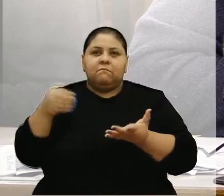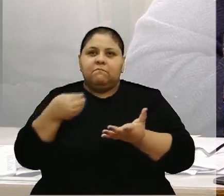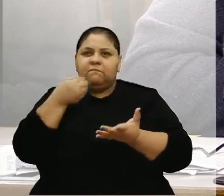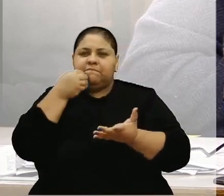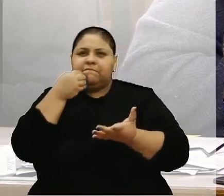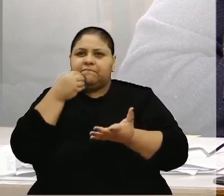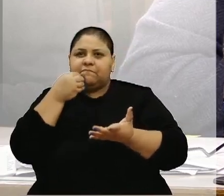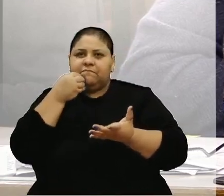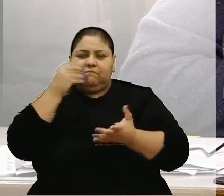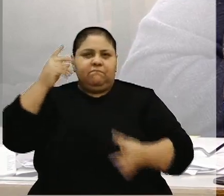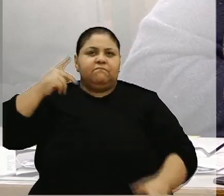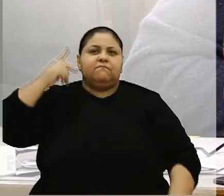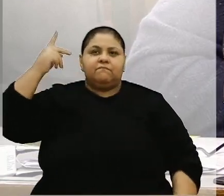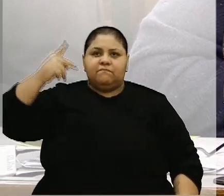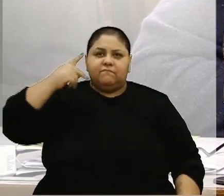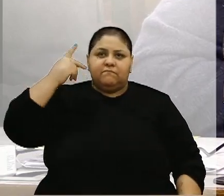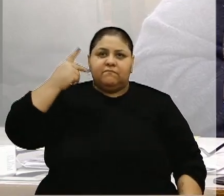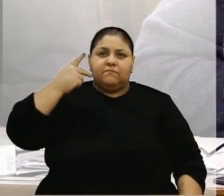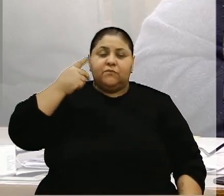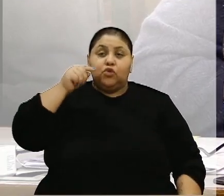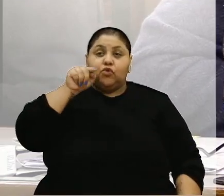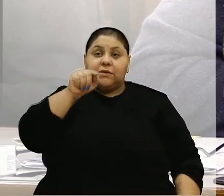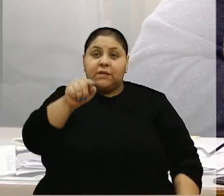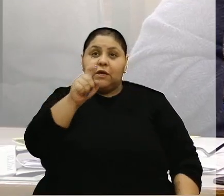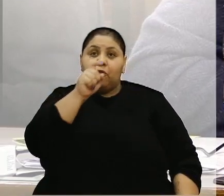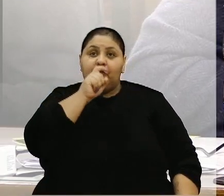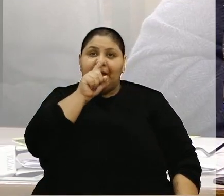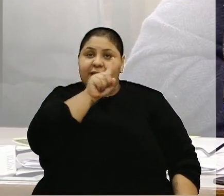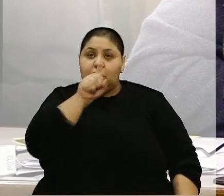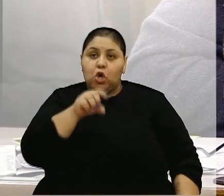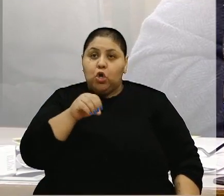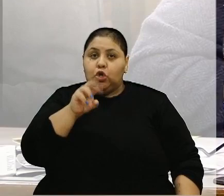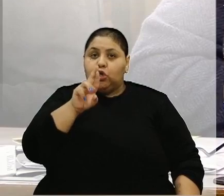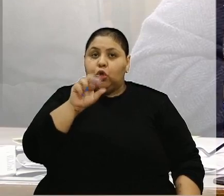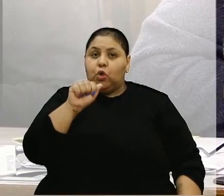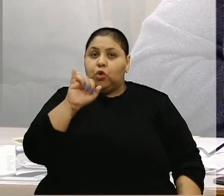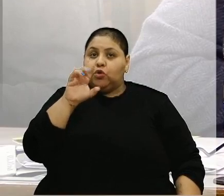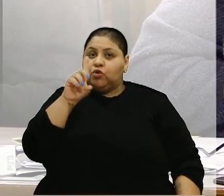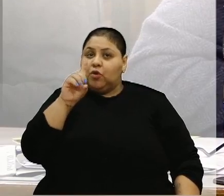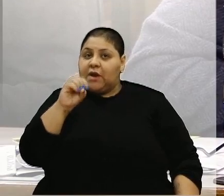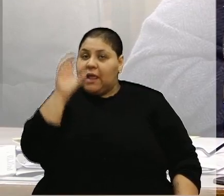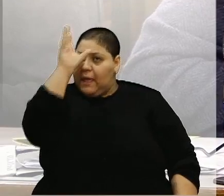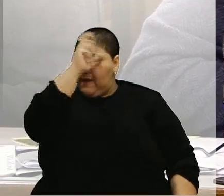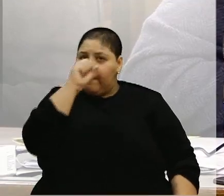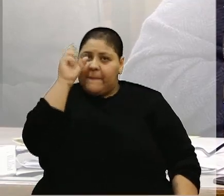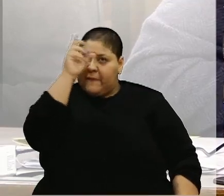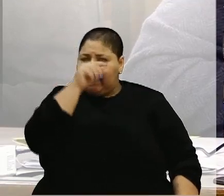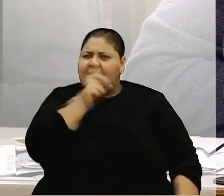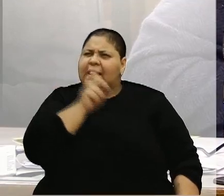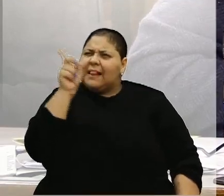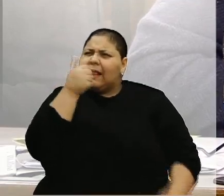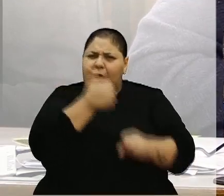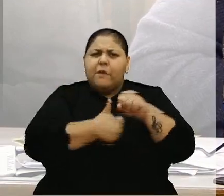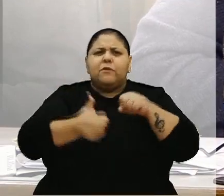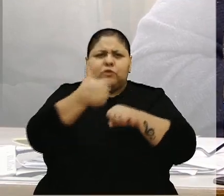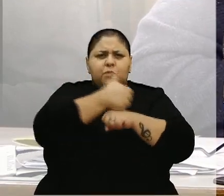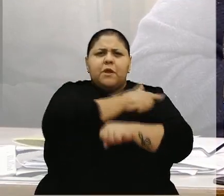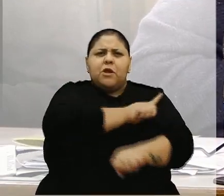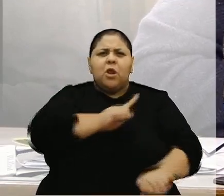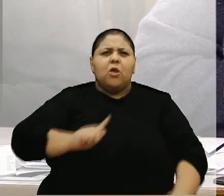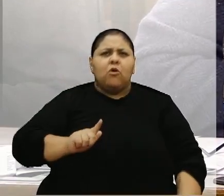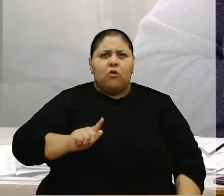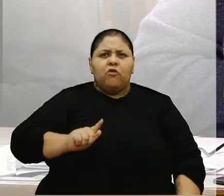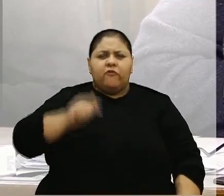ser vereador com o teu pai, o Zoraida. Aprendi muito, naquela época ele foi suplente também no governo Alceu, teve a oportunidade de